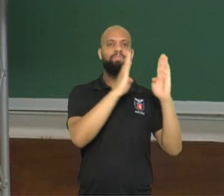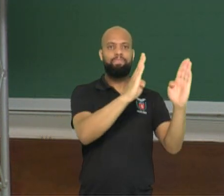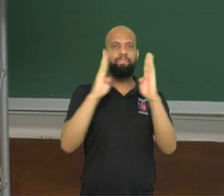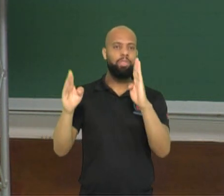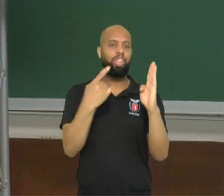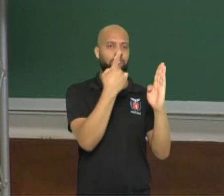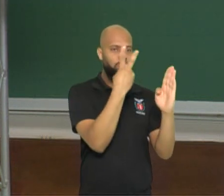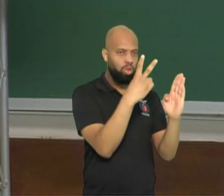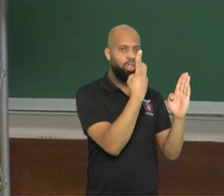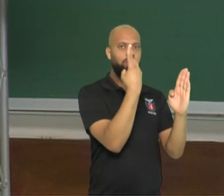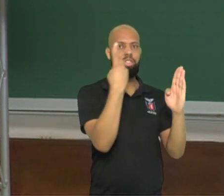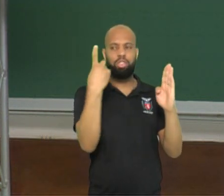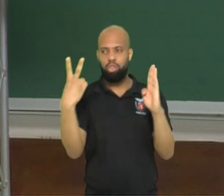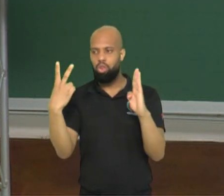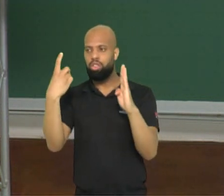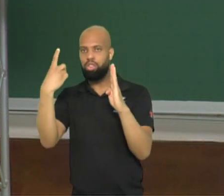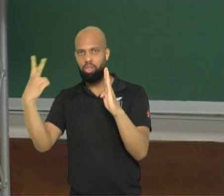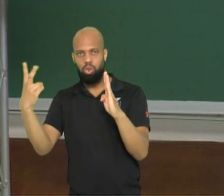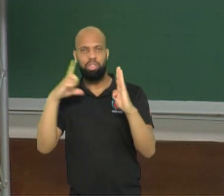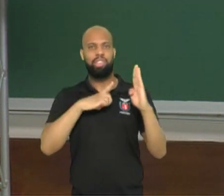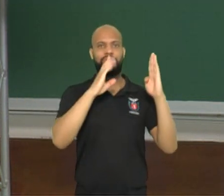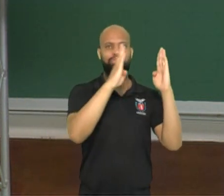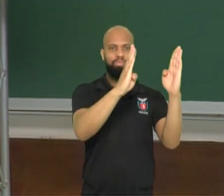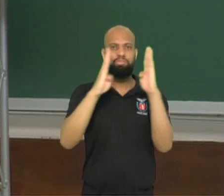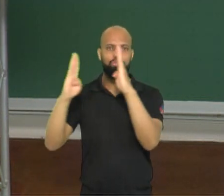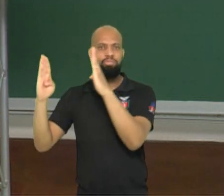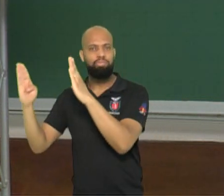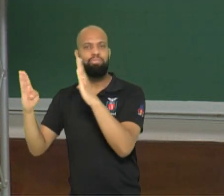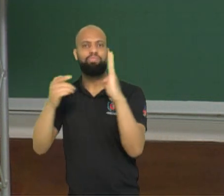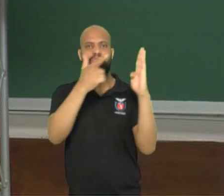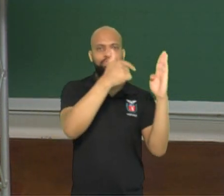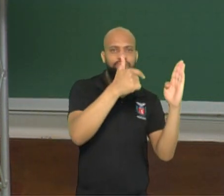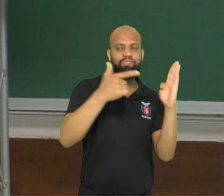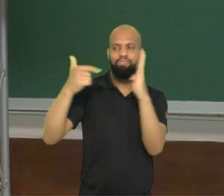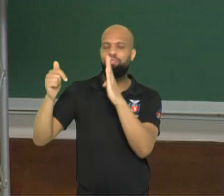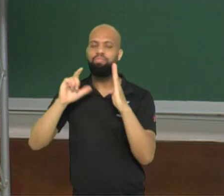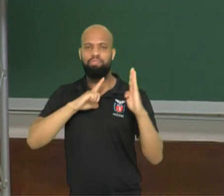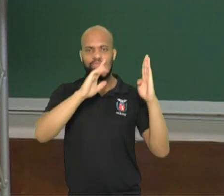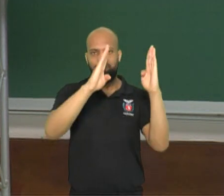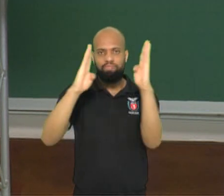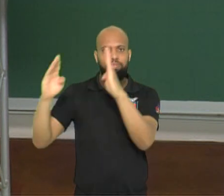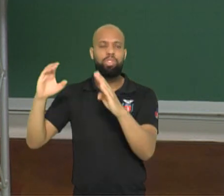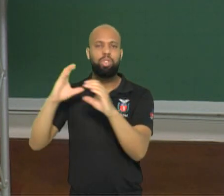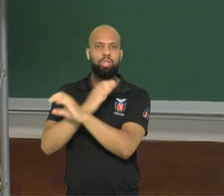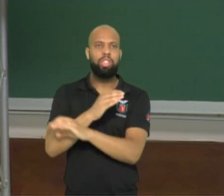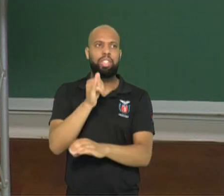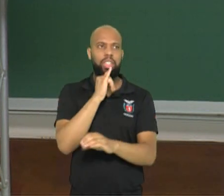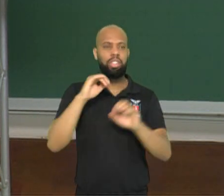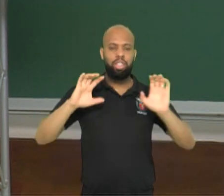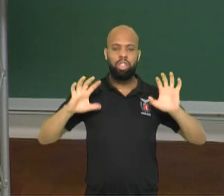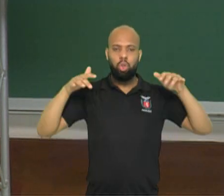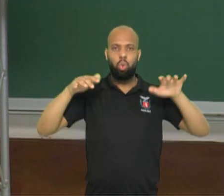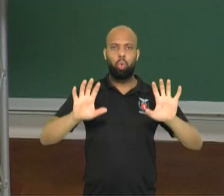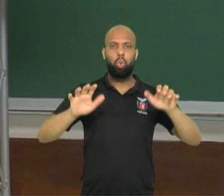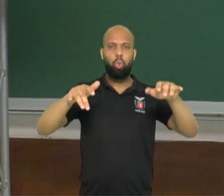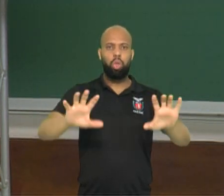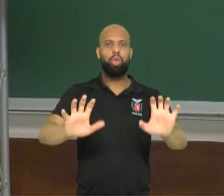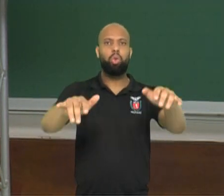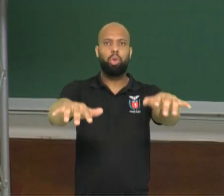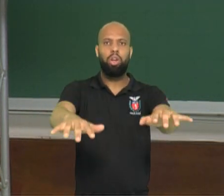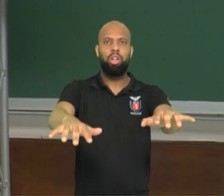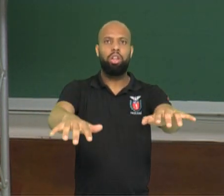12 horas. Em 12 horas, ela faz esse circuito completo, vamos dizer assim. Ela sobe, ela